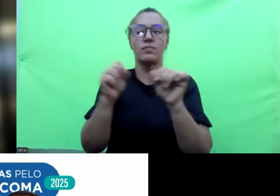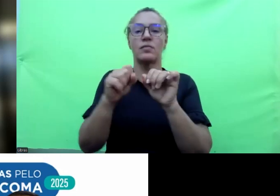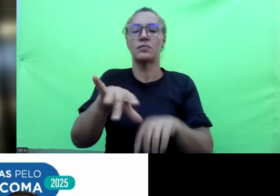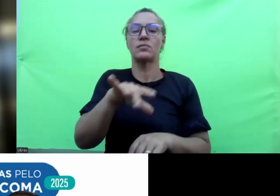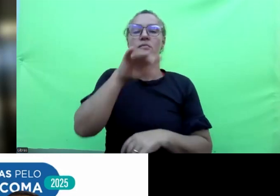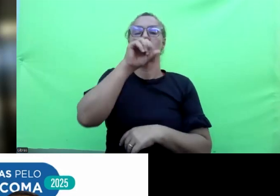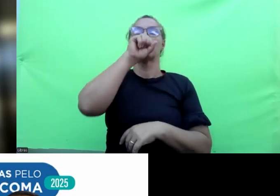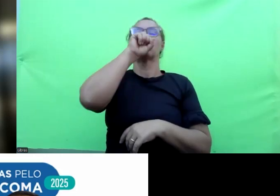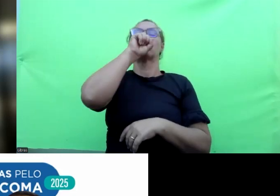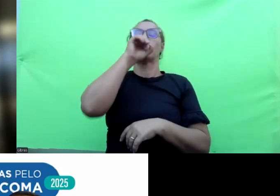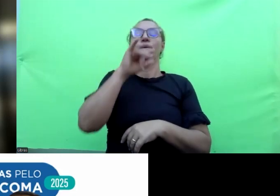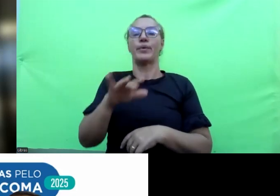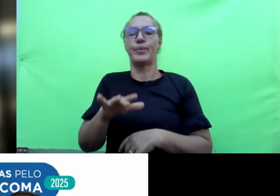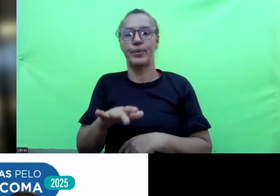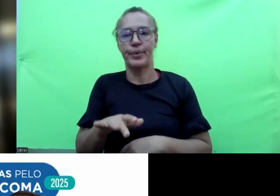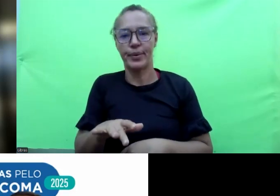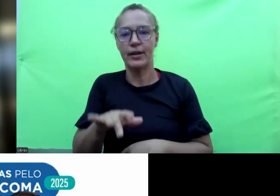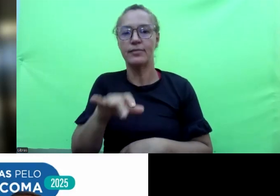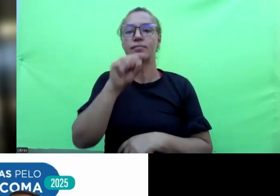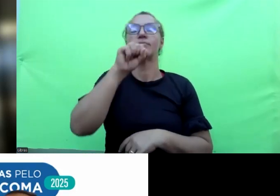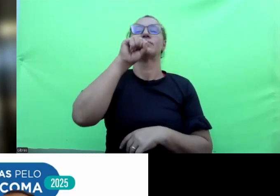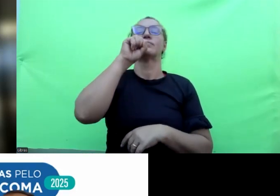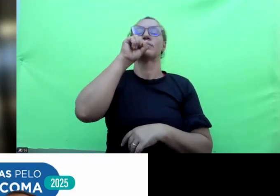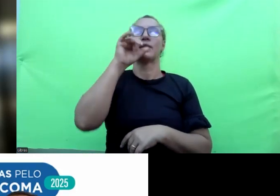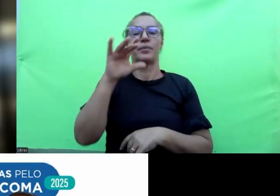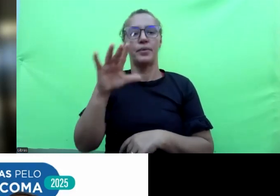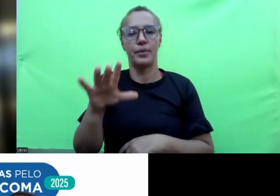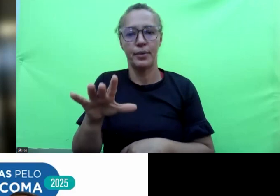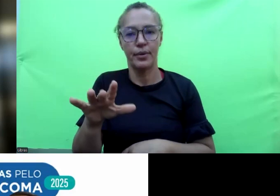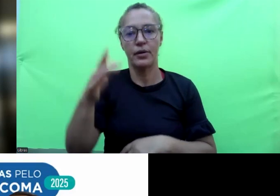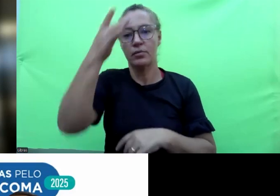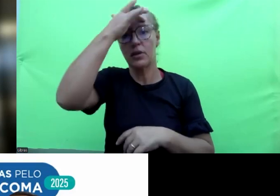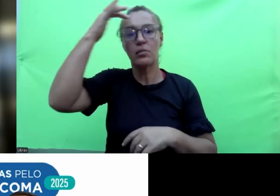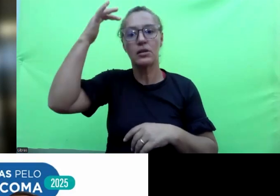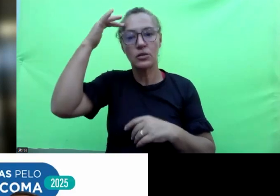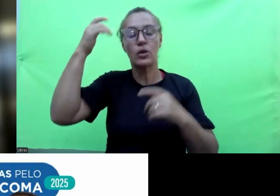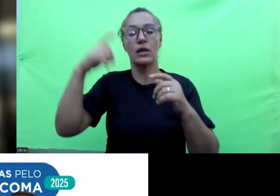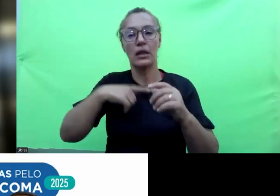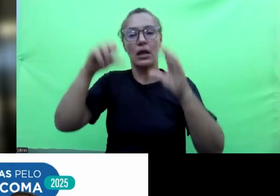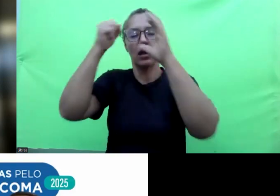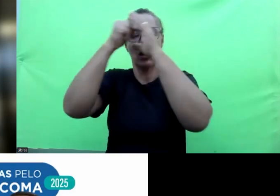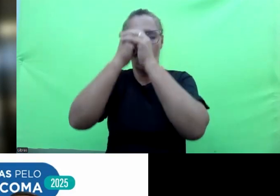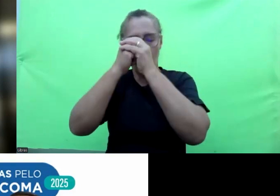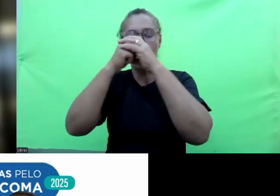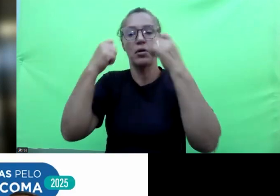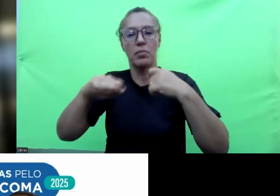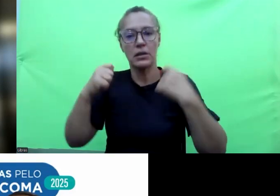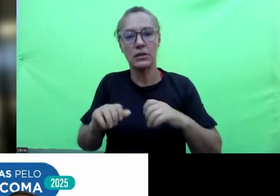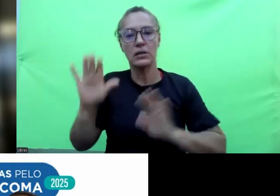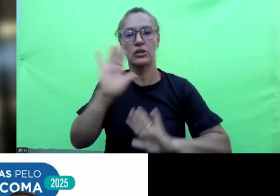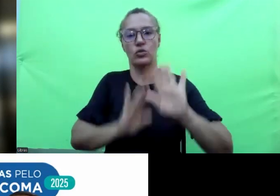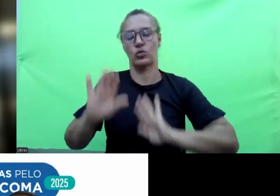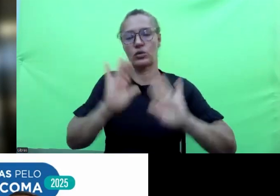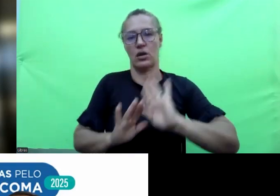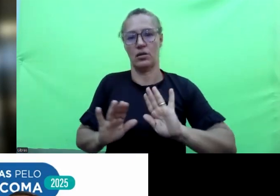Não só ele, a pessoa normal também, né? Mas em especial o paciente com glaucoma merece essa atenção. Se ele faz academia, hoje a gente vê